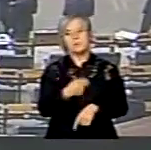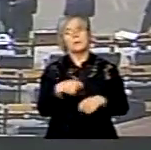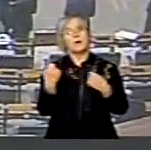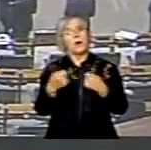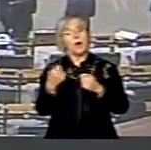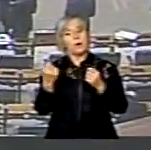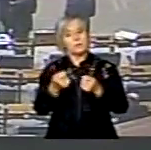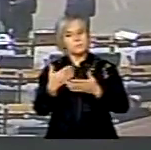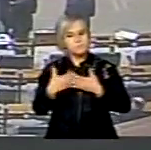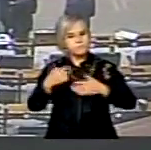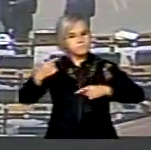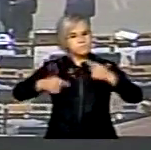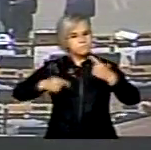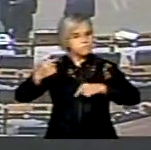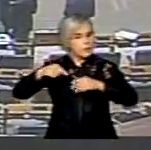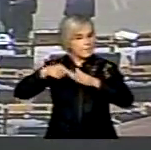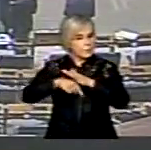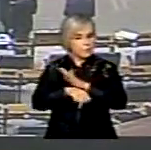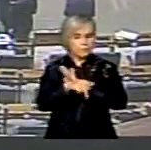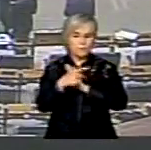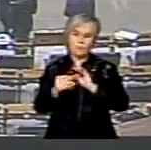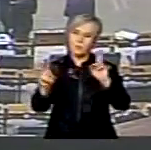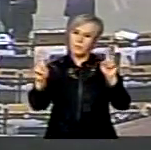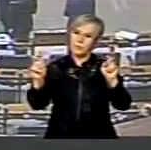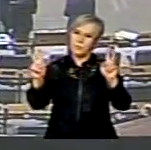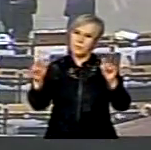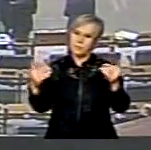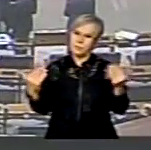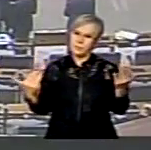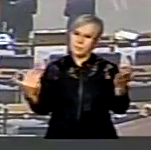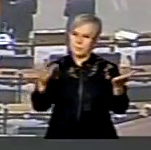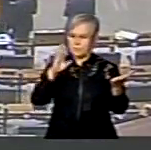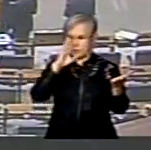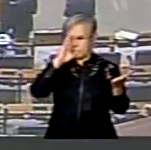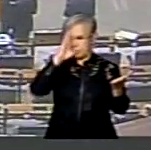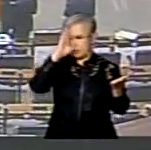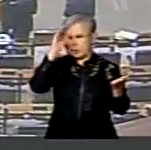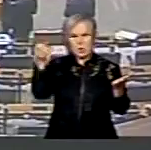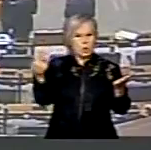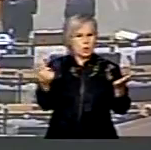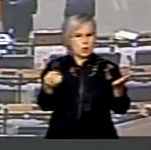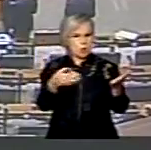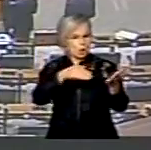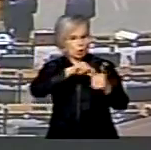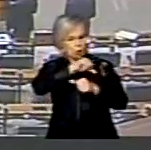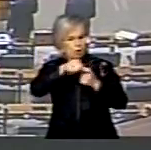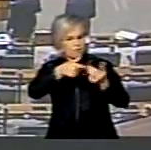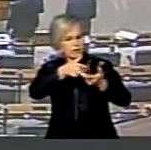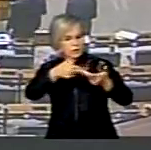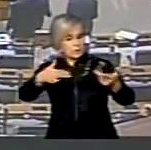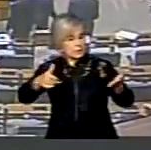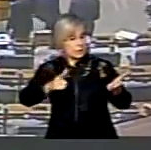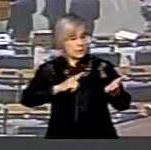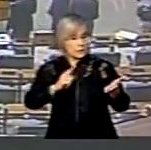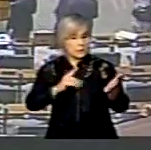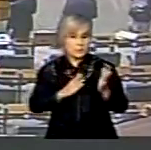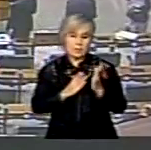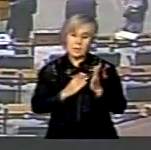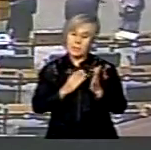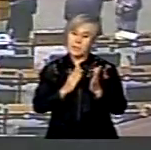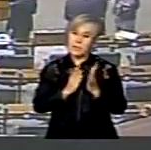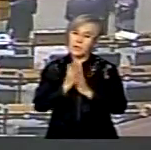nos aprofundar no debate do tema, principalmente das novas nuances que foram trazidas pelo